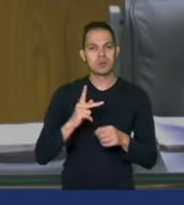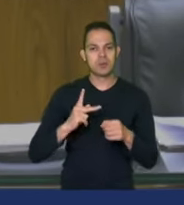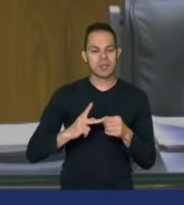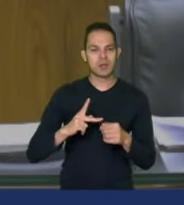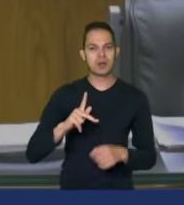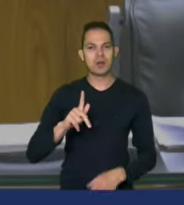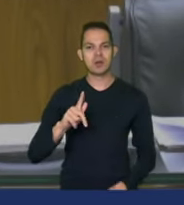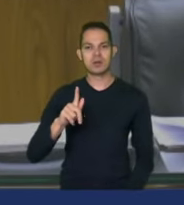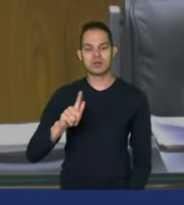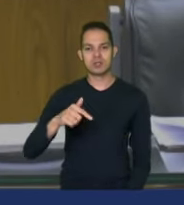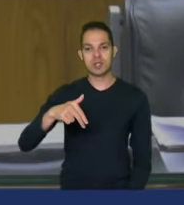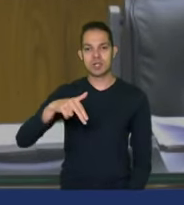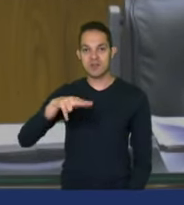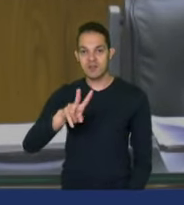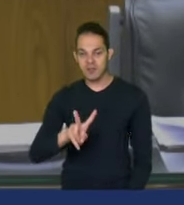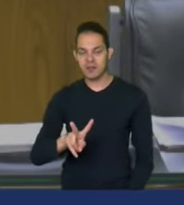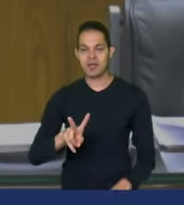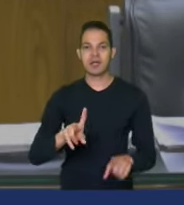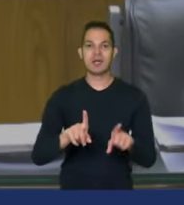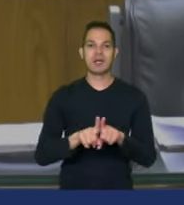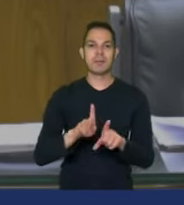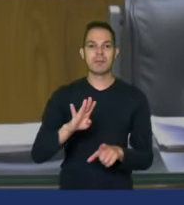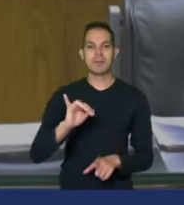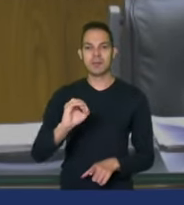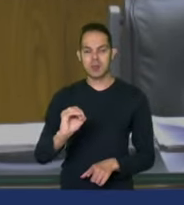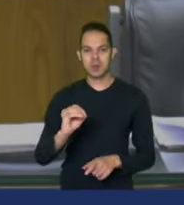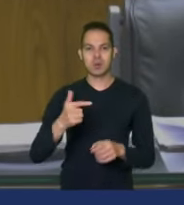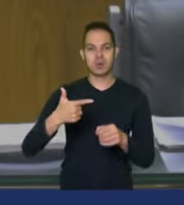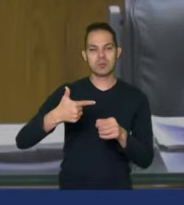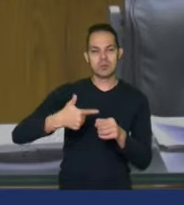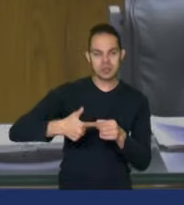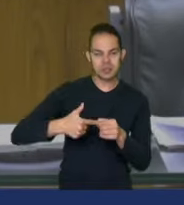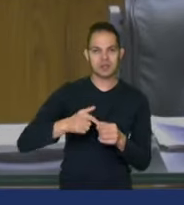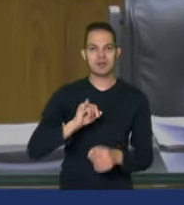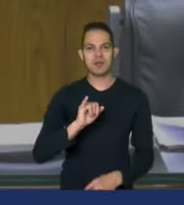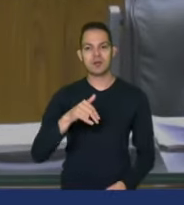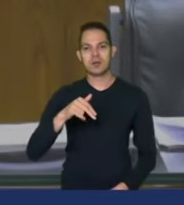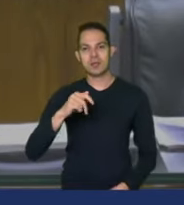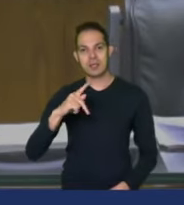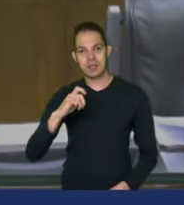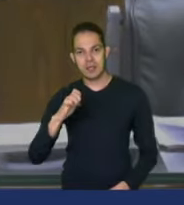e Biocombustíveis, Eduardo Dutra, do INEP.